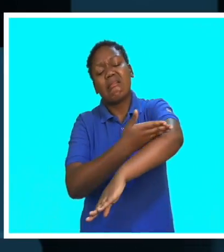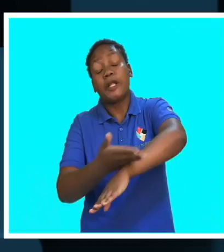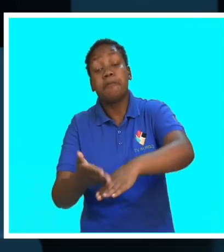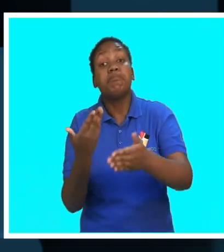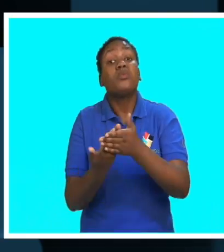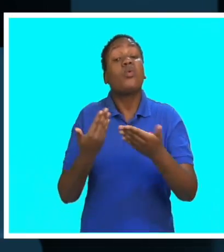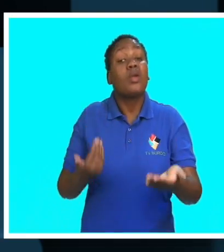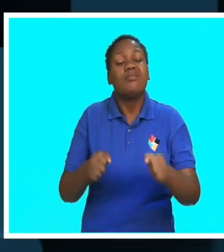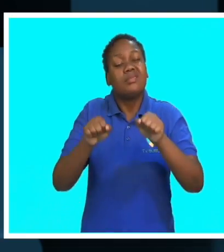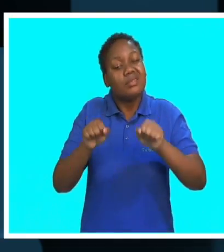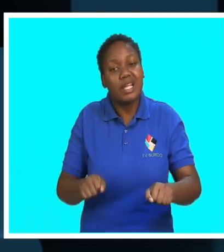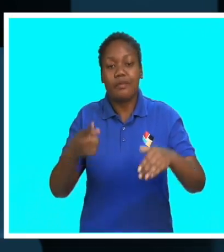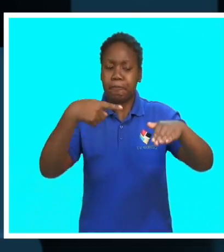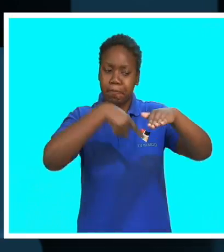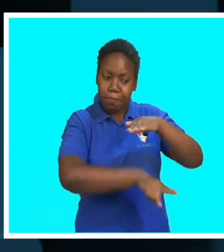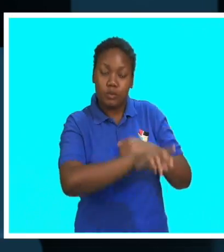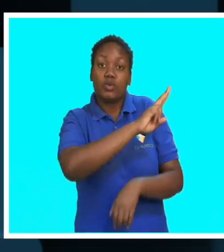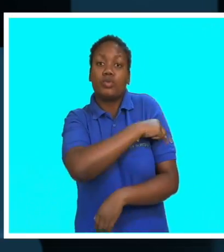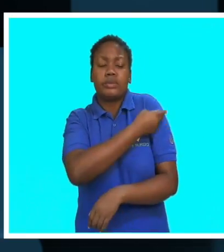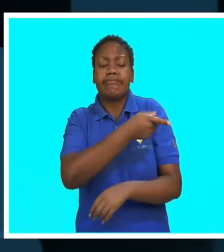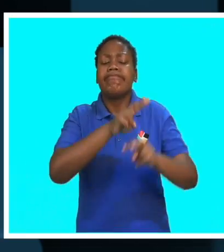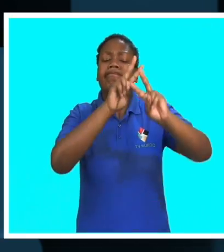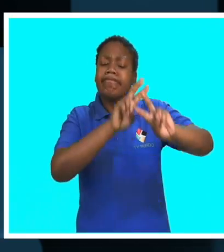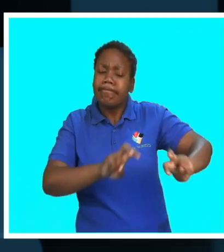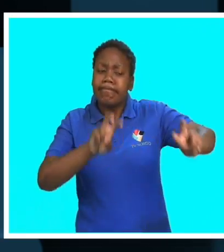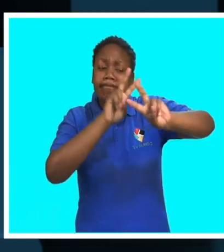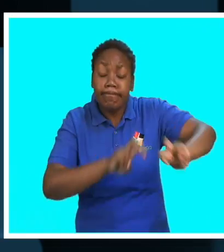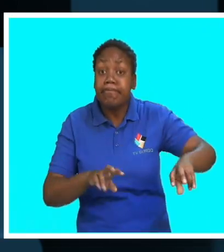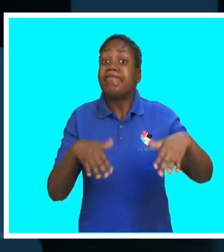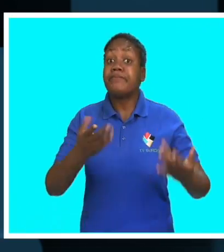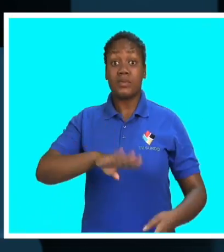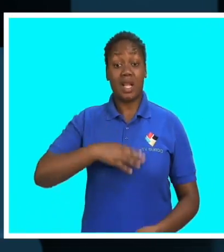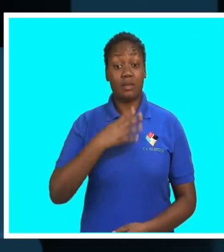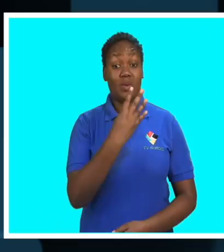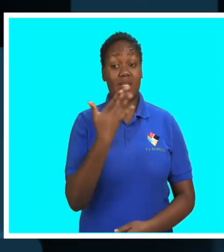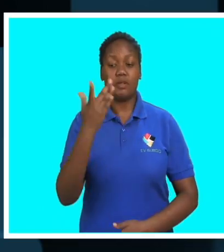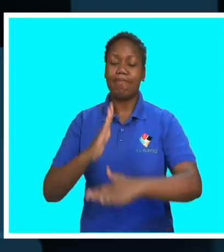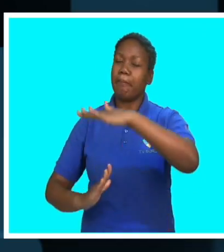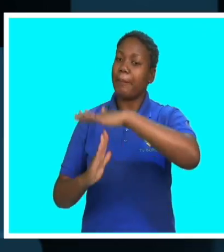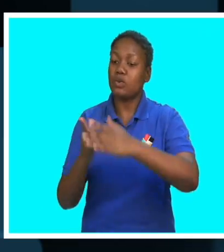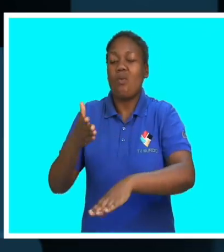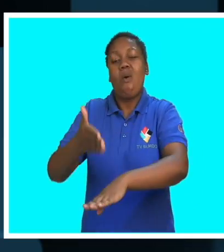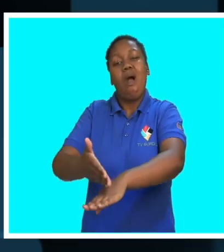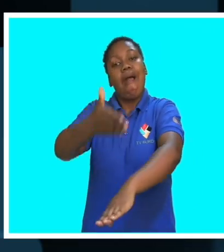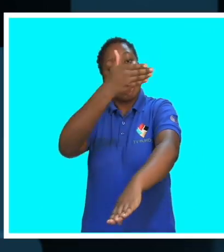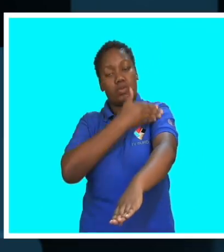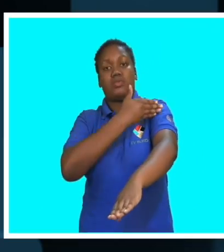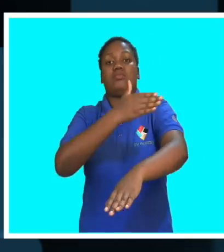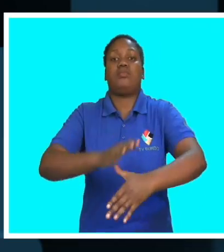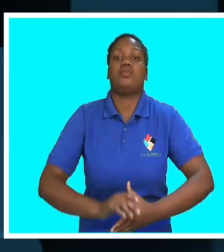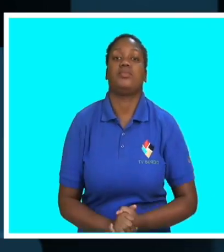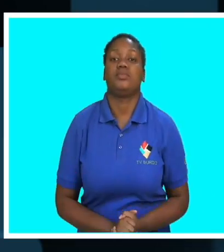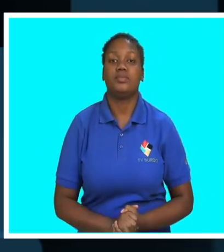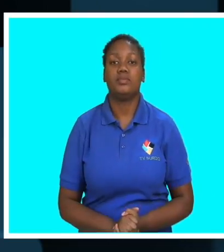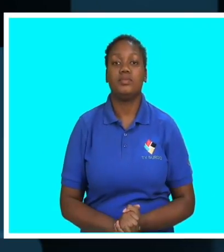risco para contrair a doença. O paciente só precisa atingir 45 anos para entrar para o grupo das pessoas que